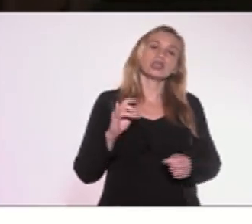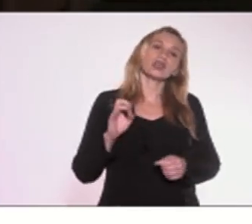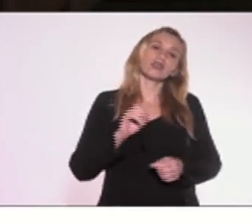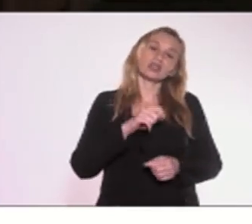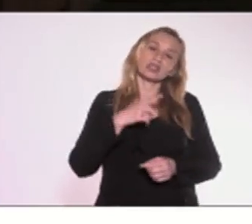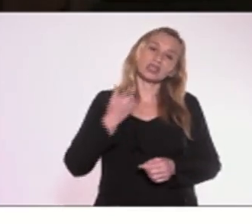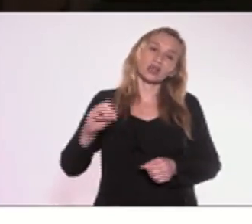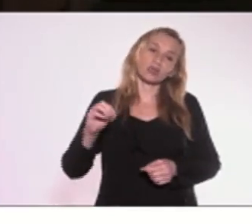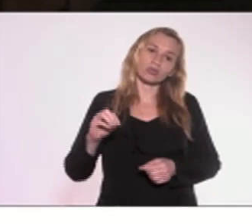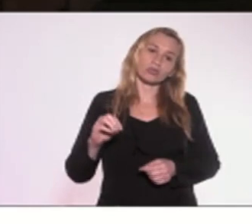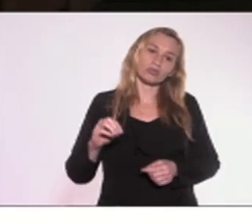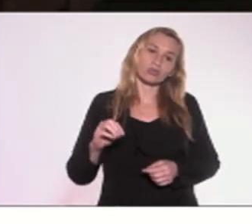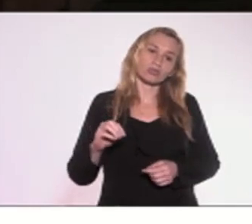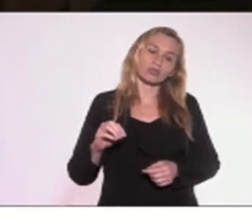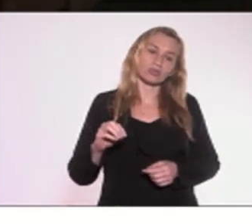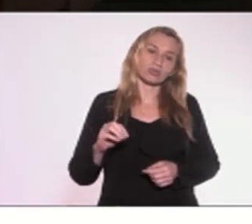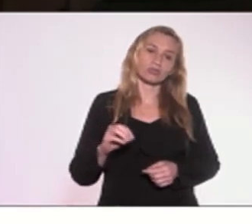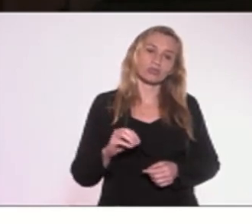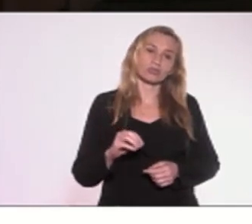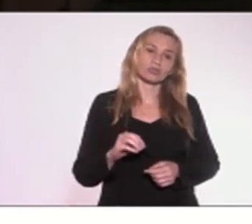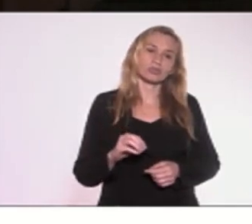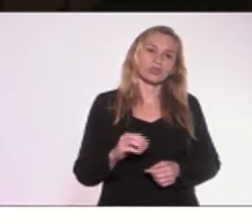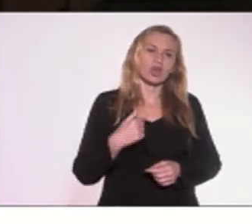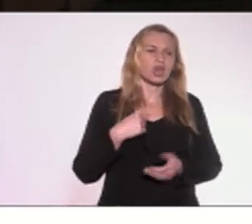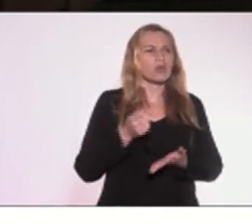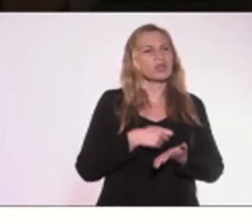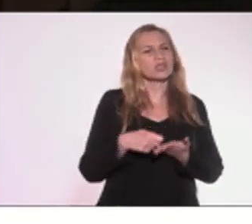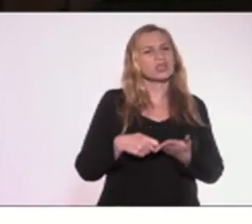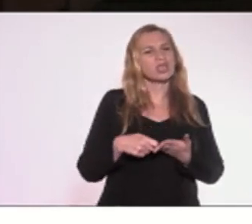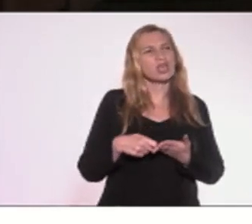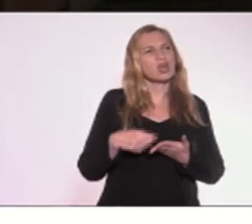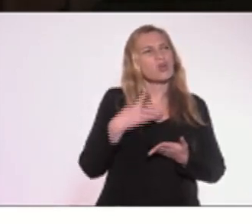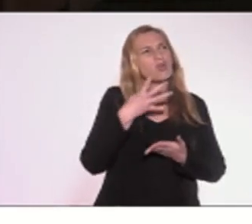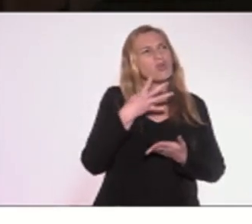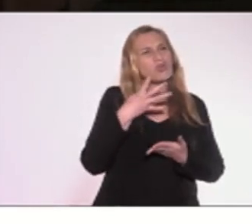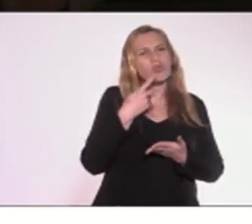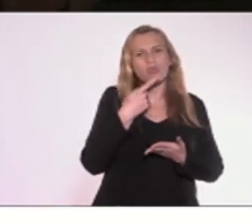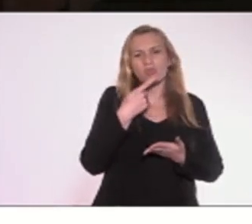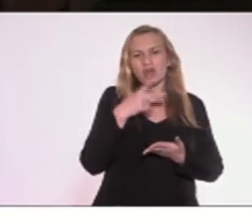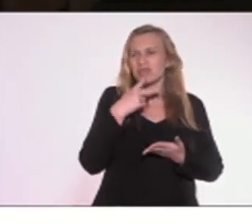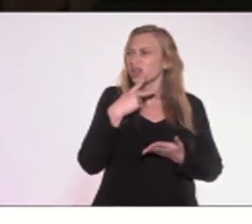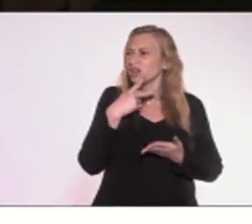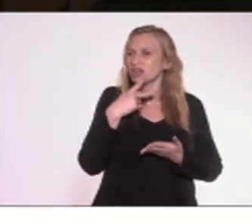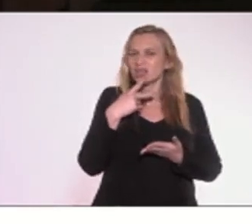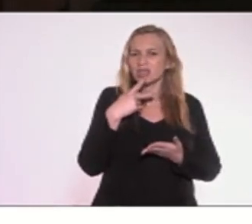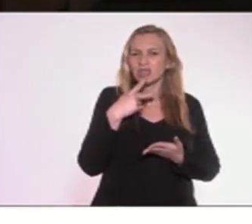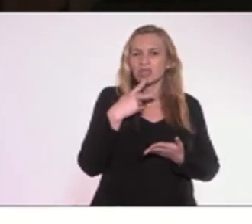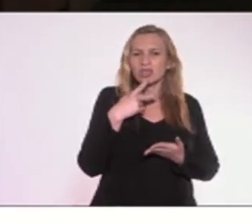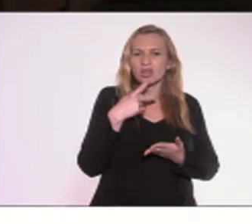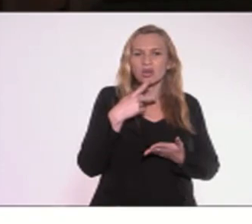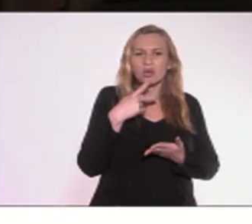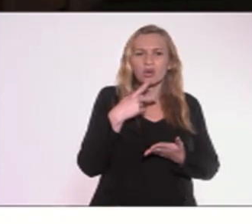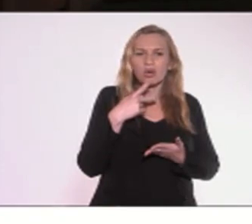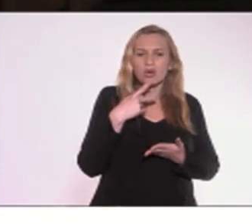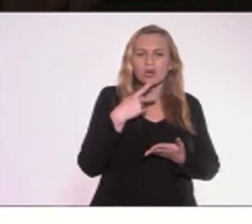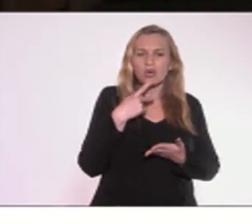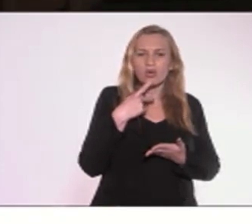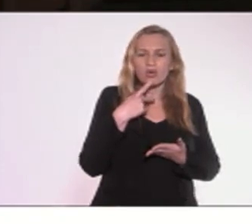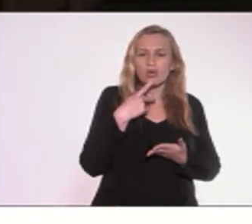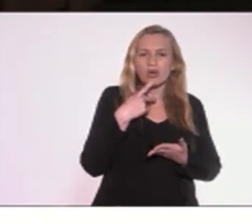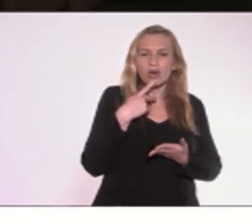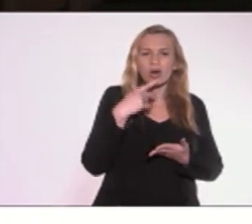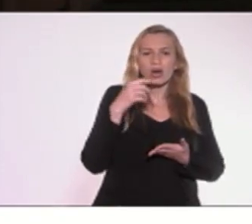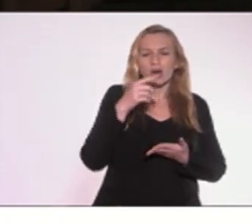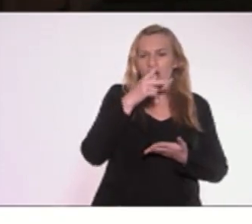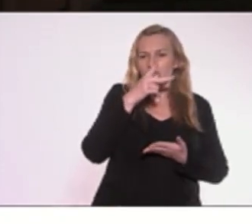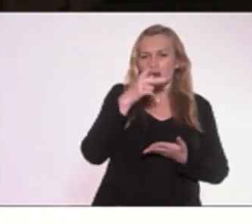Eu hoje assinei, como é que fala 400? Como é que fala? Hoje assinei a